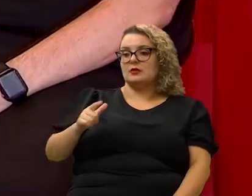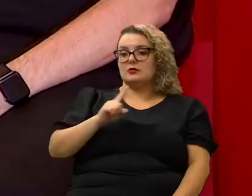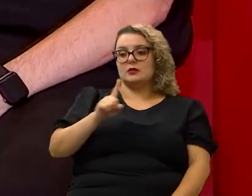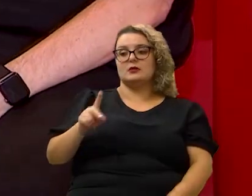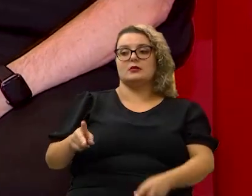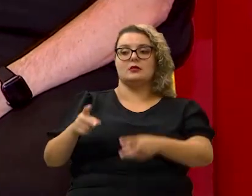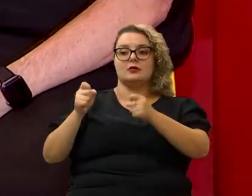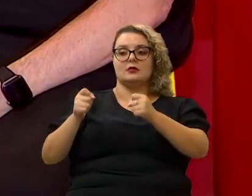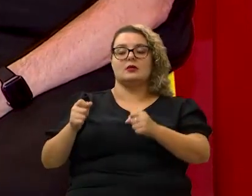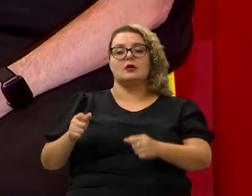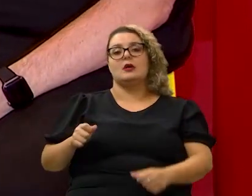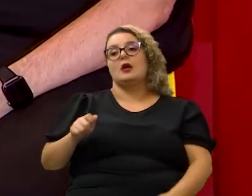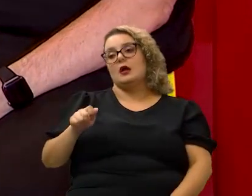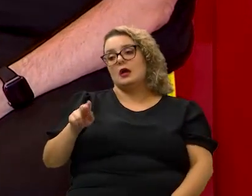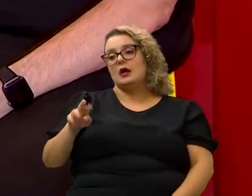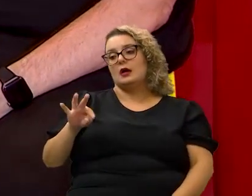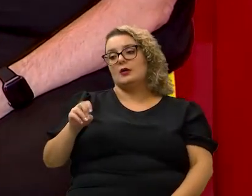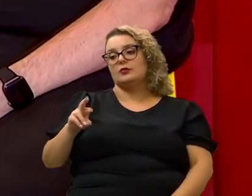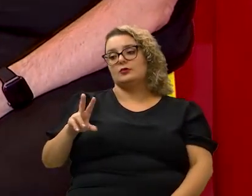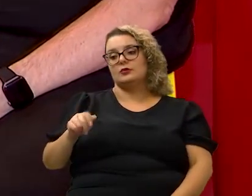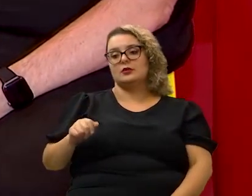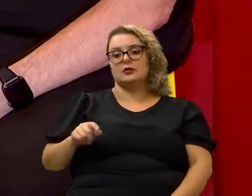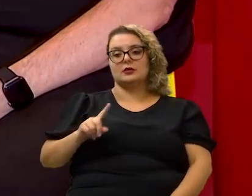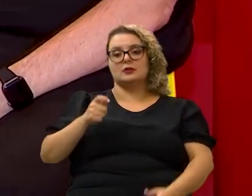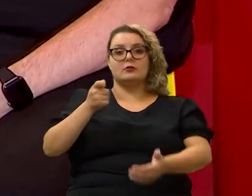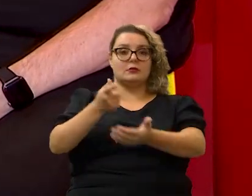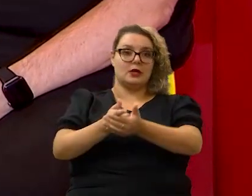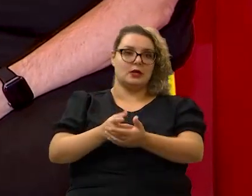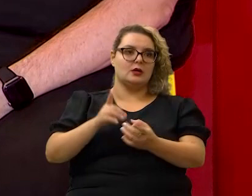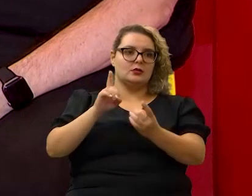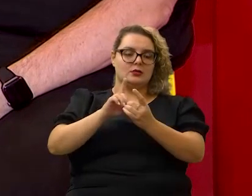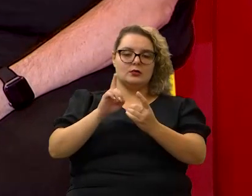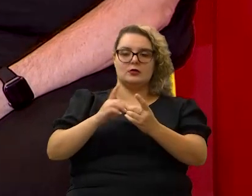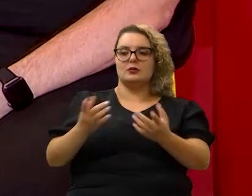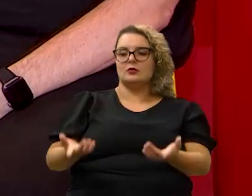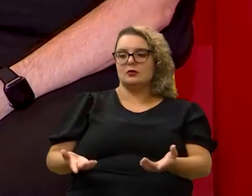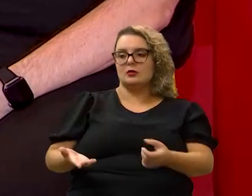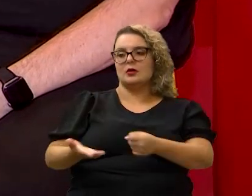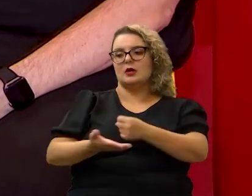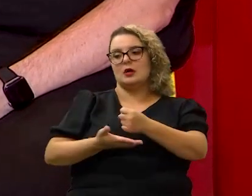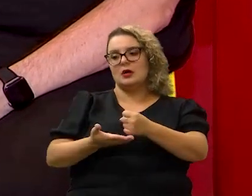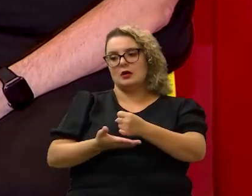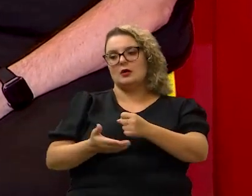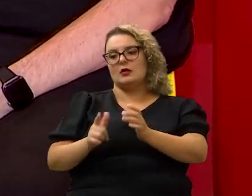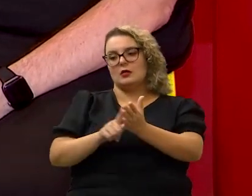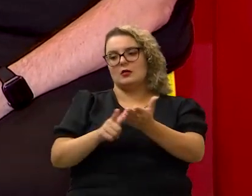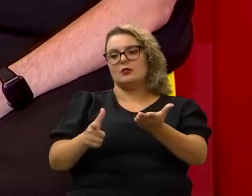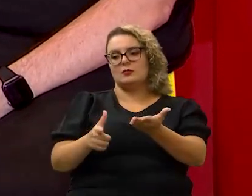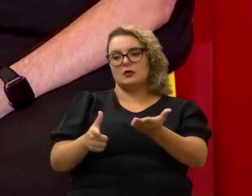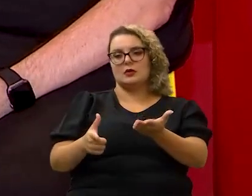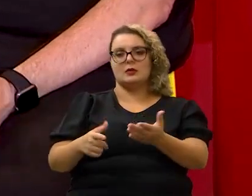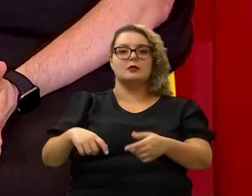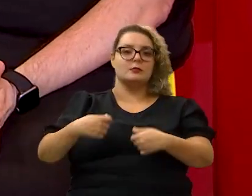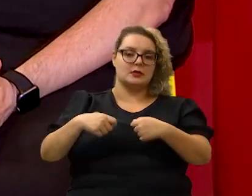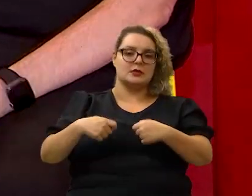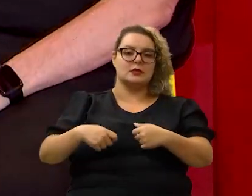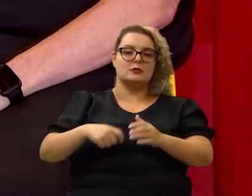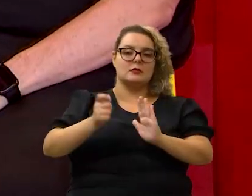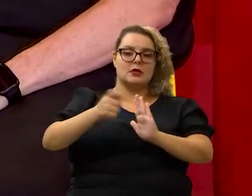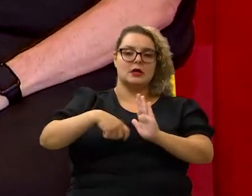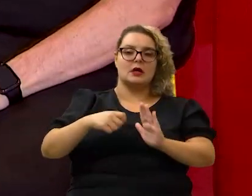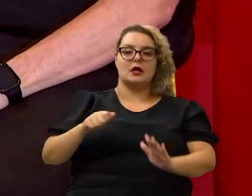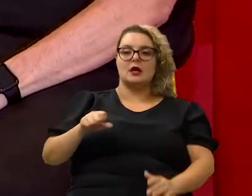autoria e sem pagar, né, a consulta, porque para consultar a base do jornal tem de ter uma